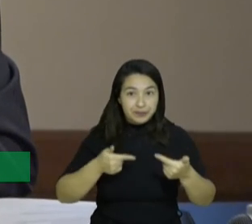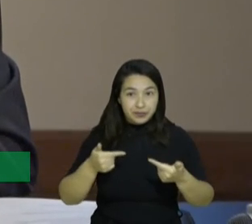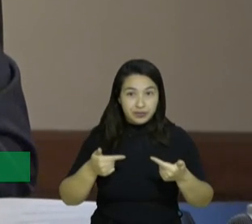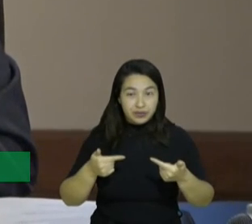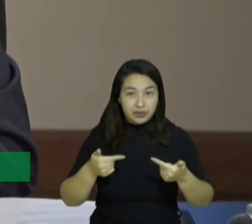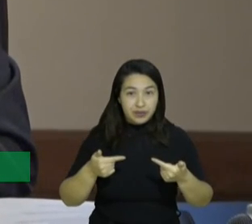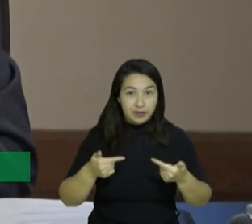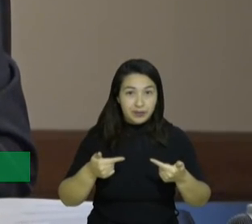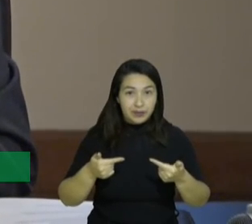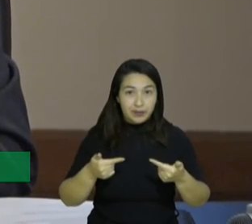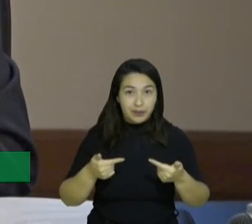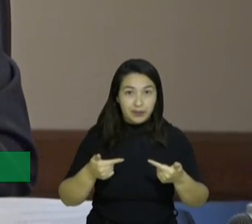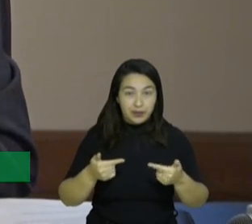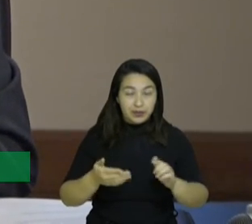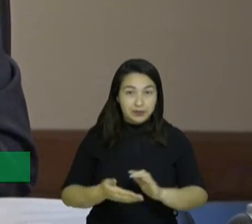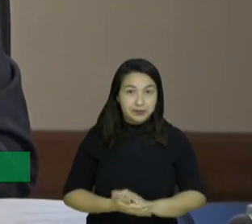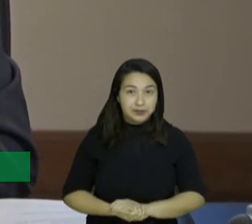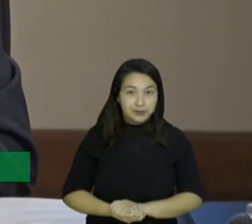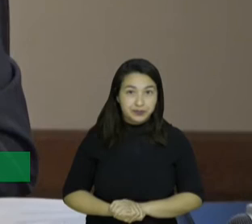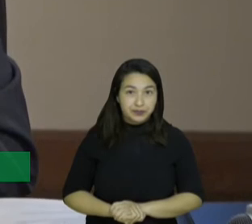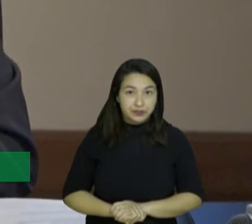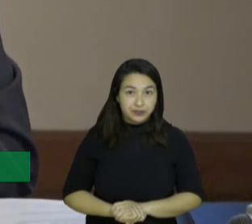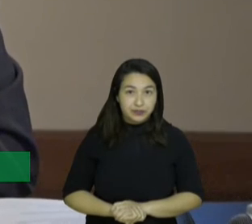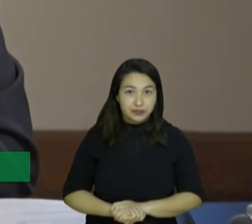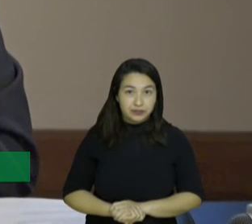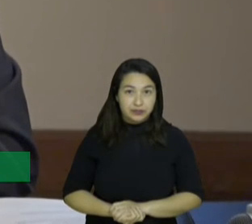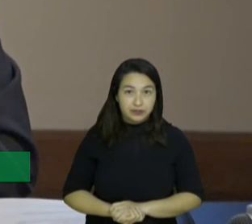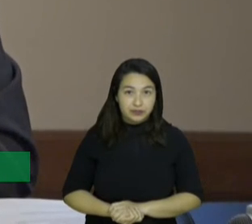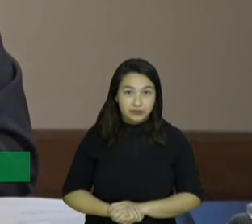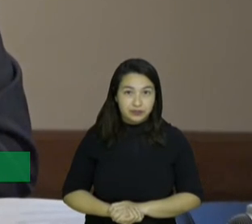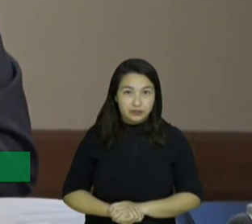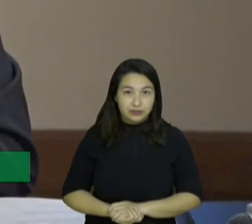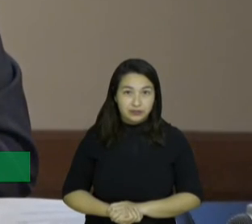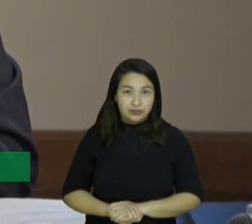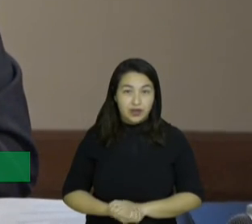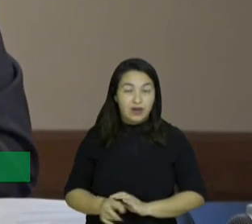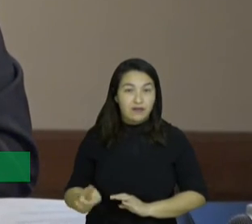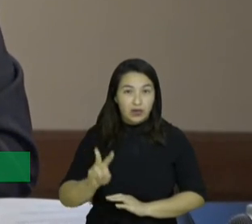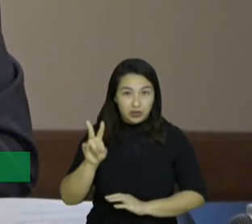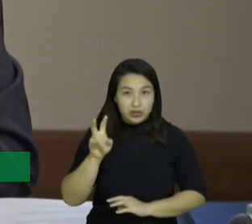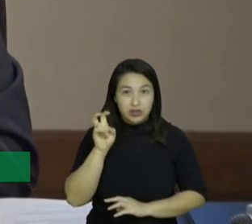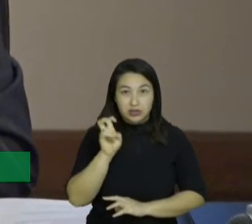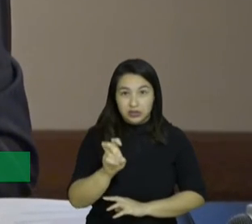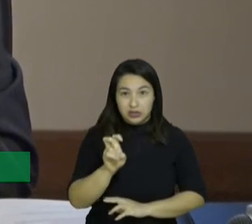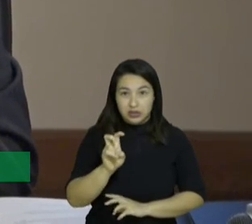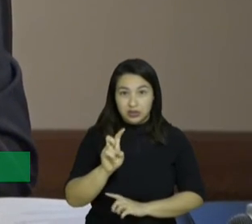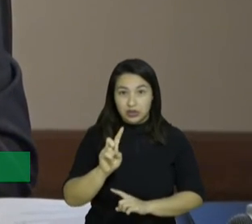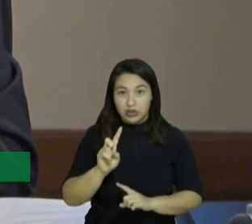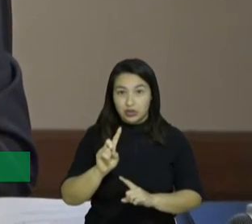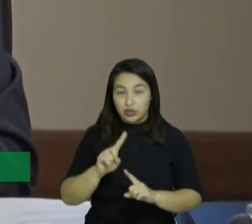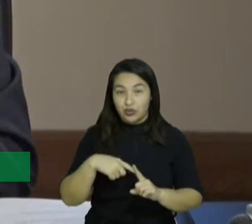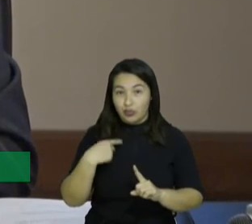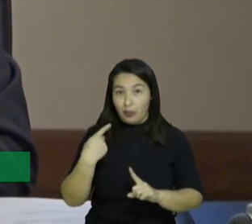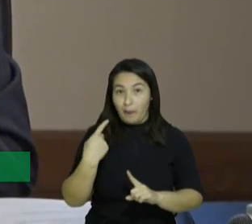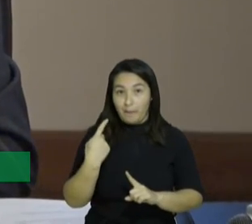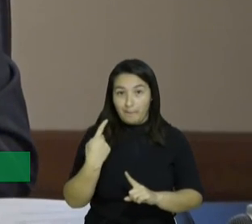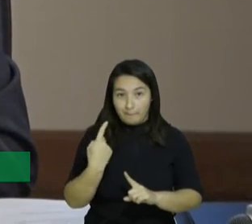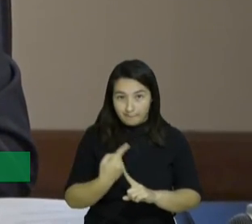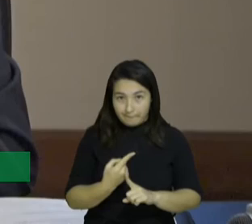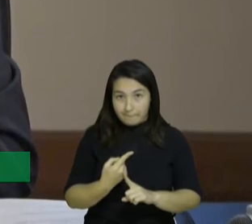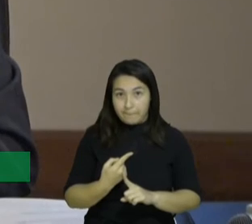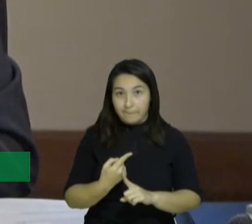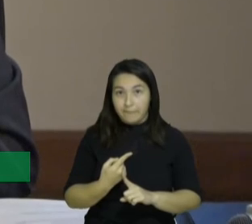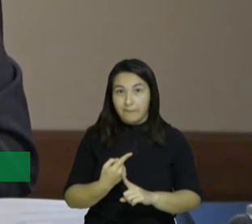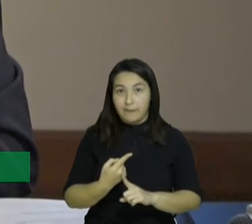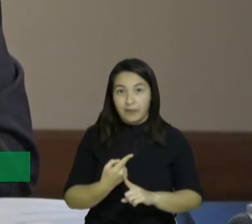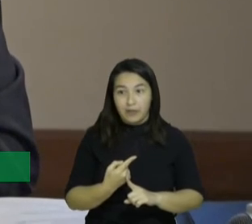pudesse sair do commodity e fazer uma valoriz uma valoração de cinco vezes o o o commodity num produto